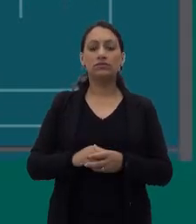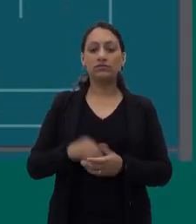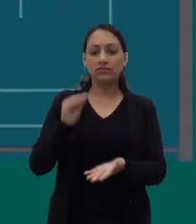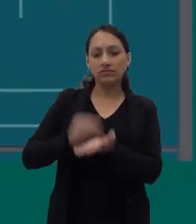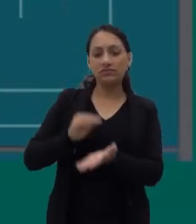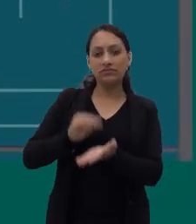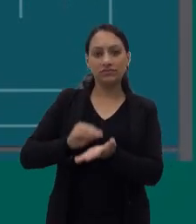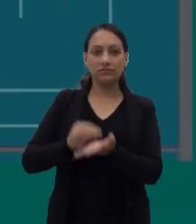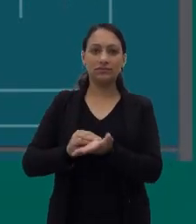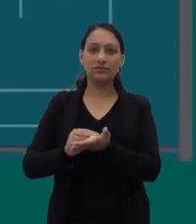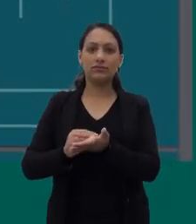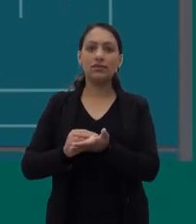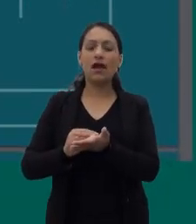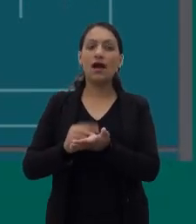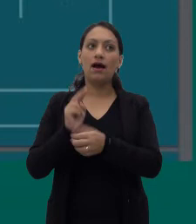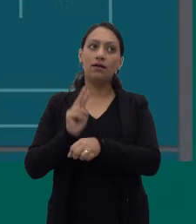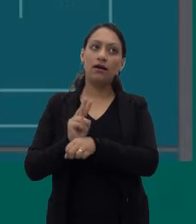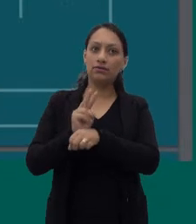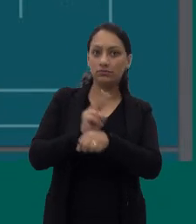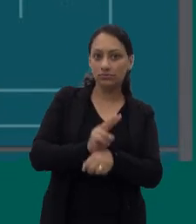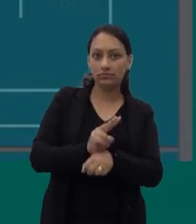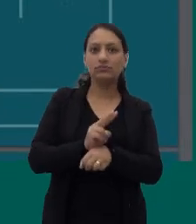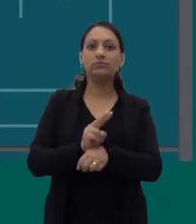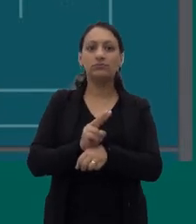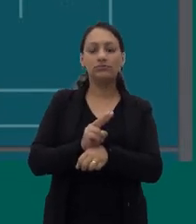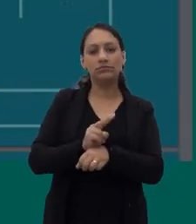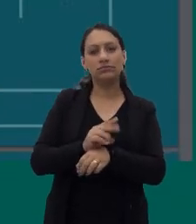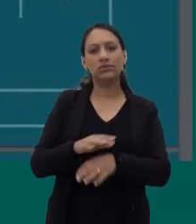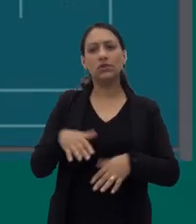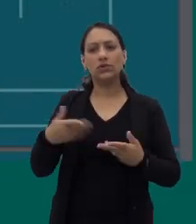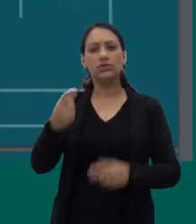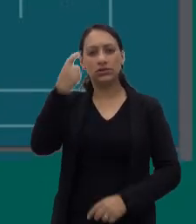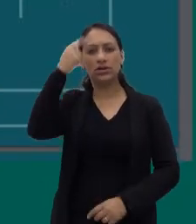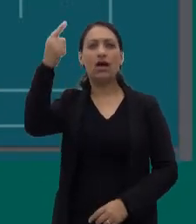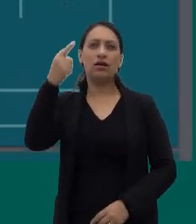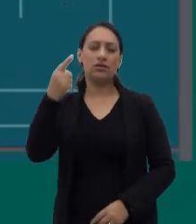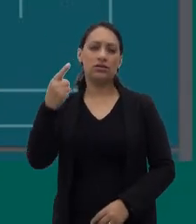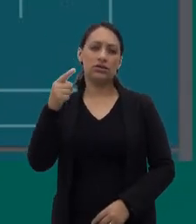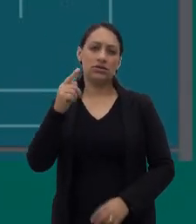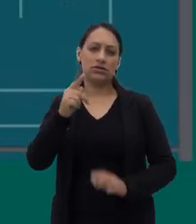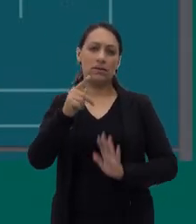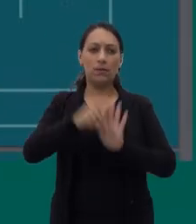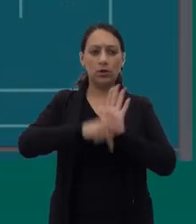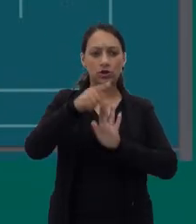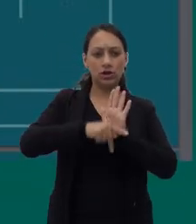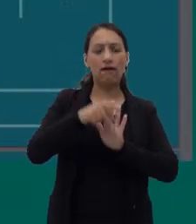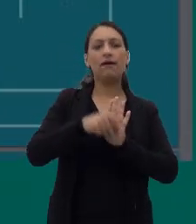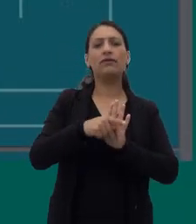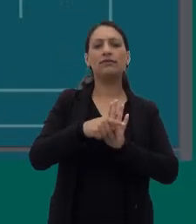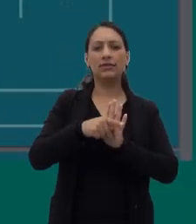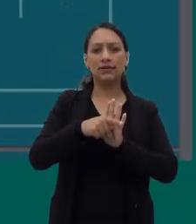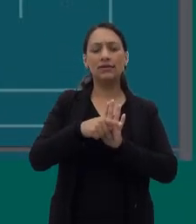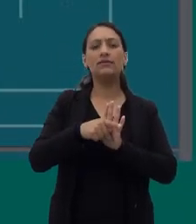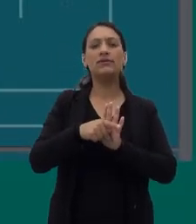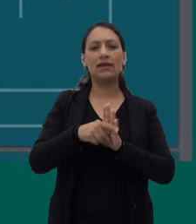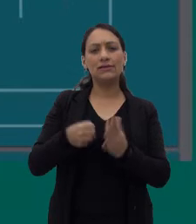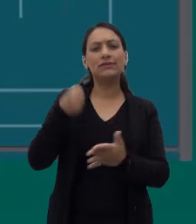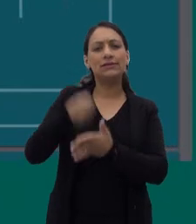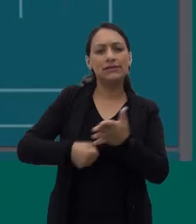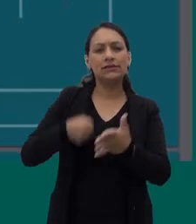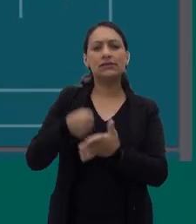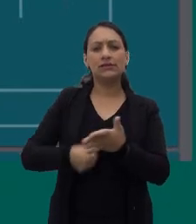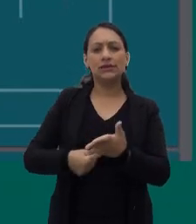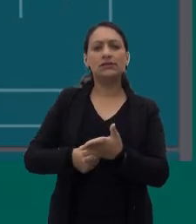motivo. Né? Quantas vezes nós temos ideias, projetos, e que por mais que a gente batalhe, a gente